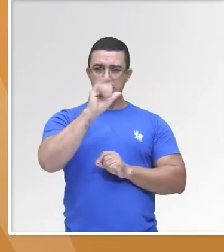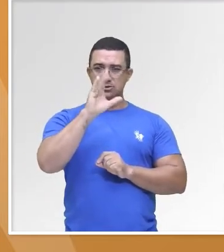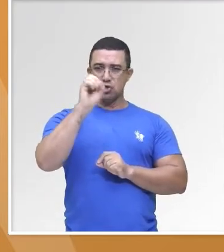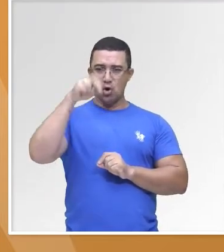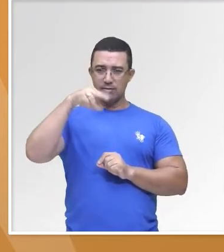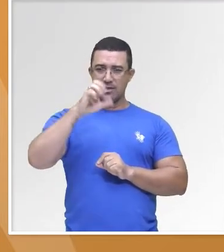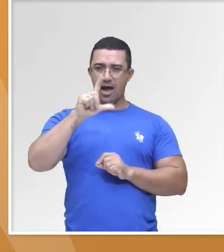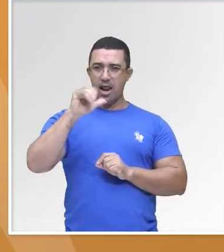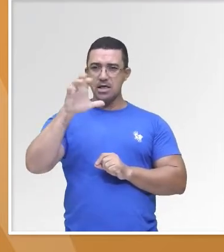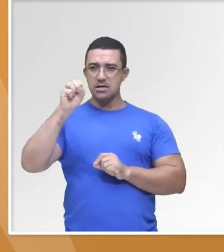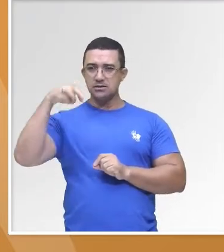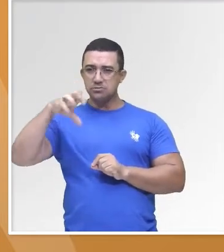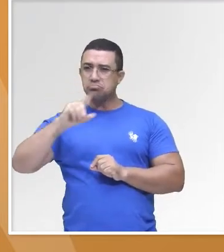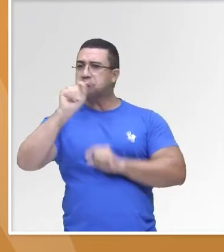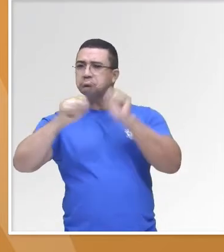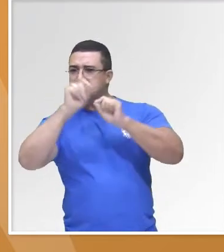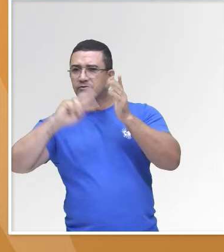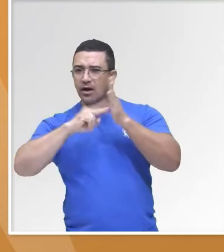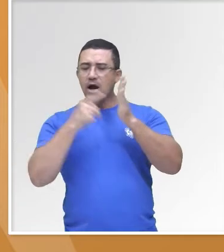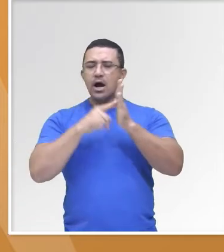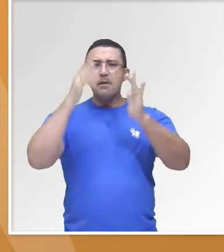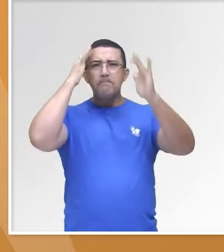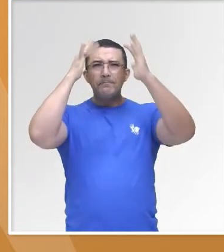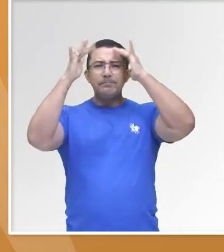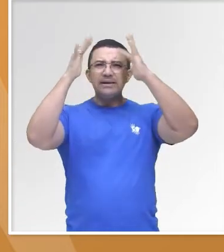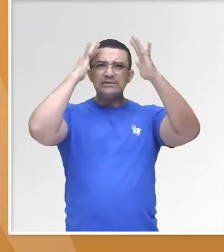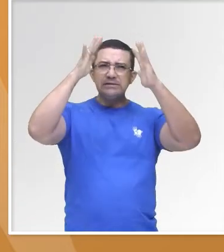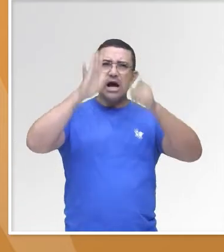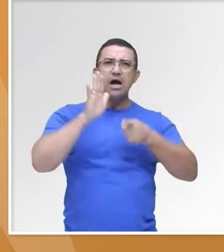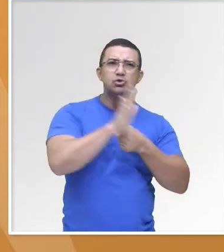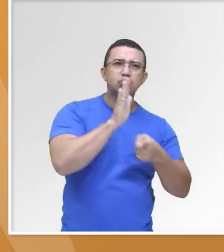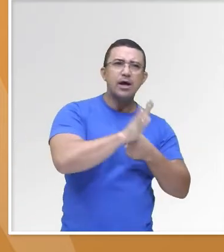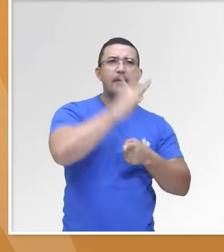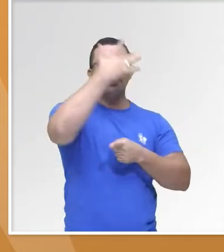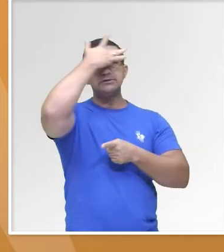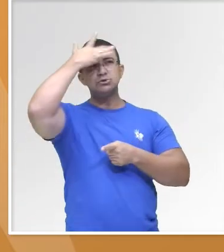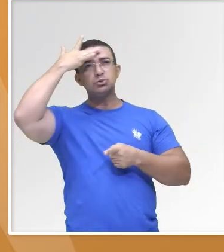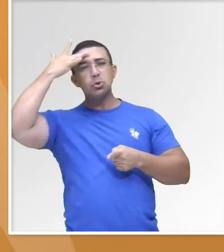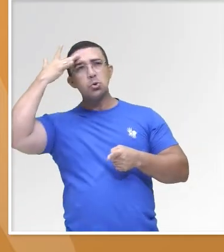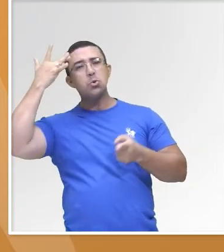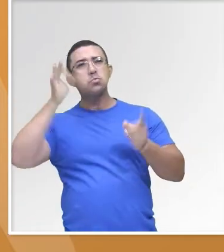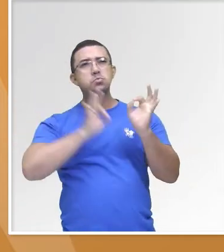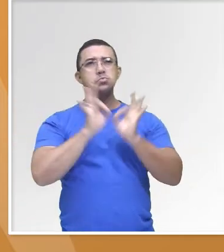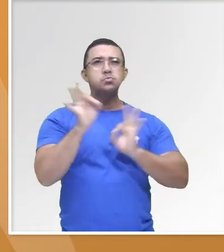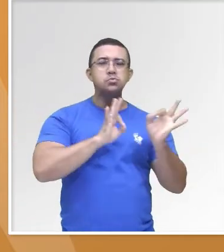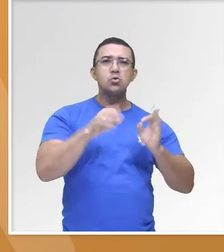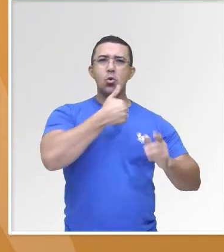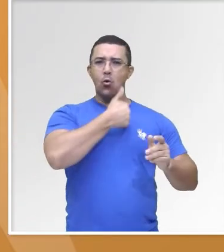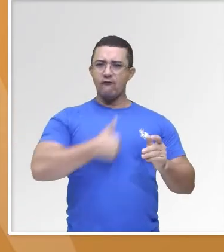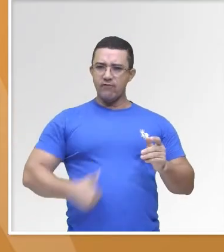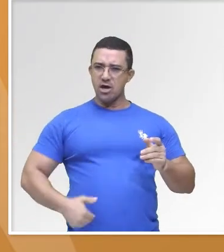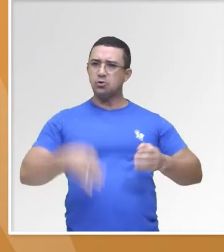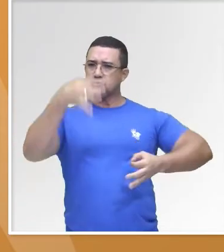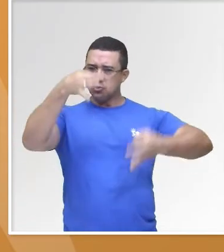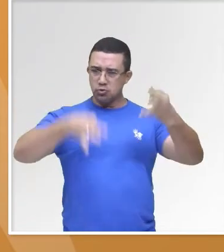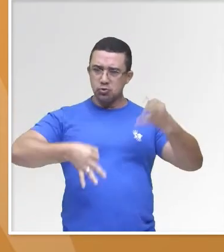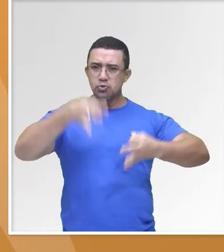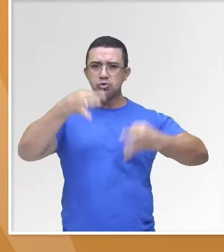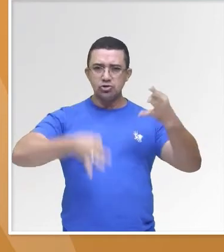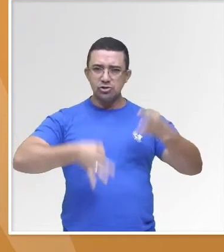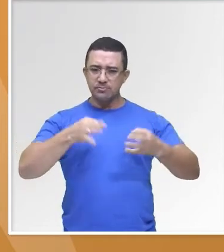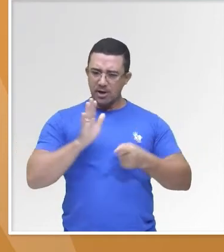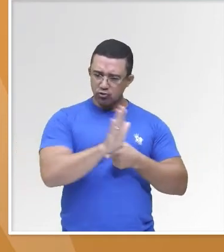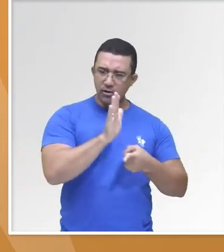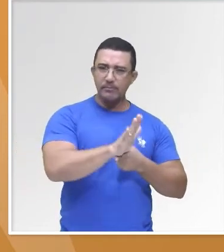você pensar pelo outro, para o outro, projetar um governo mais justo, os ideais